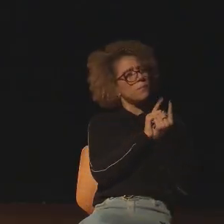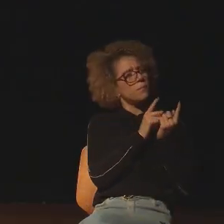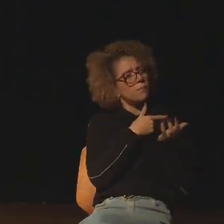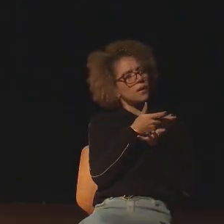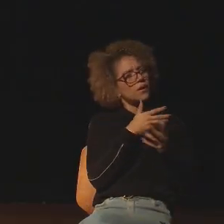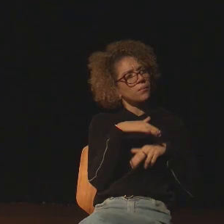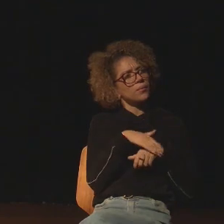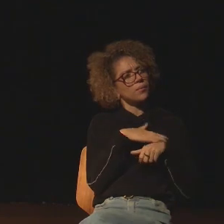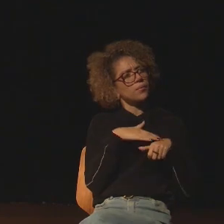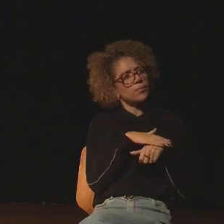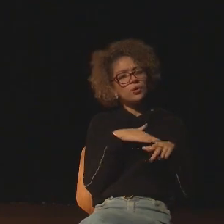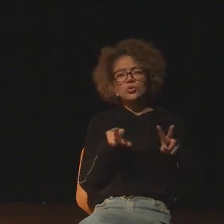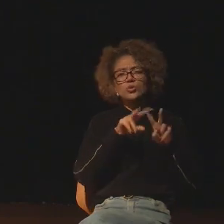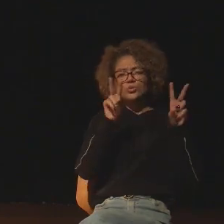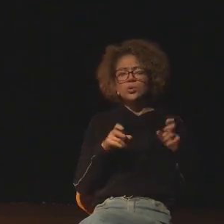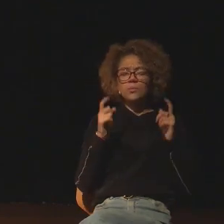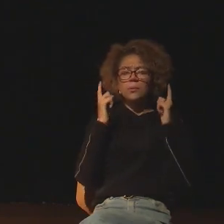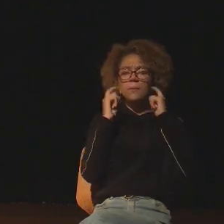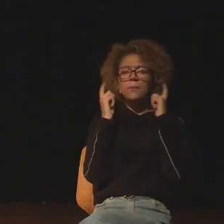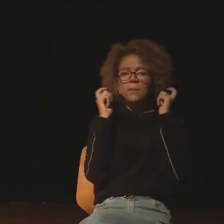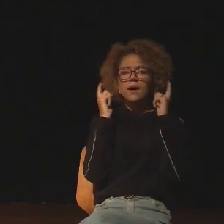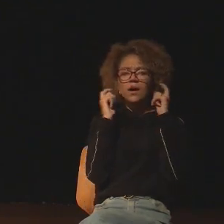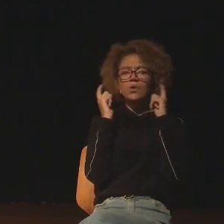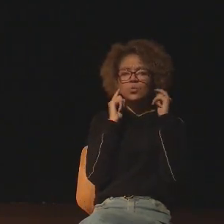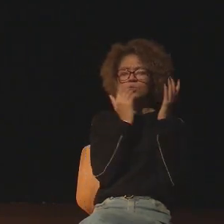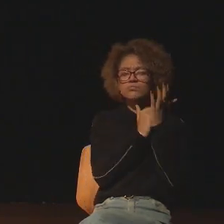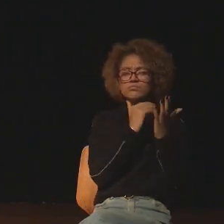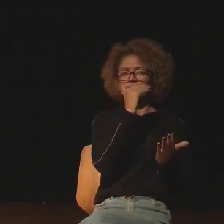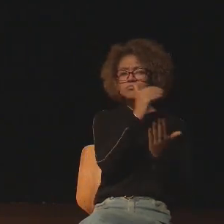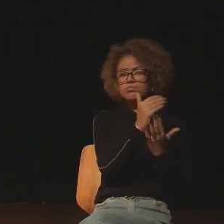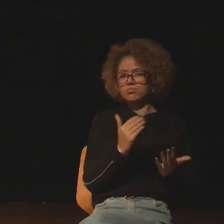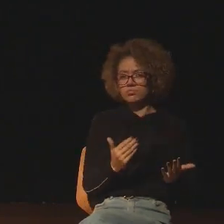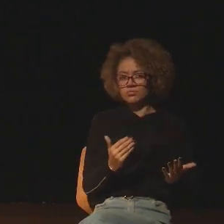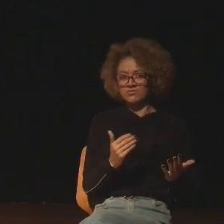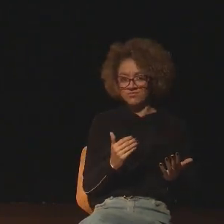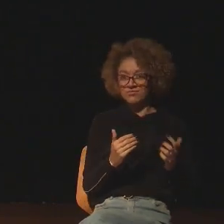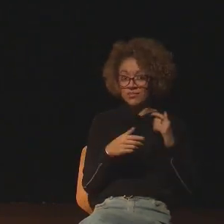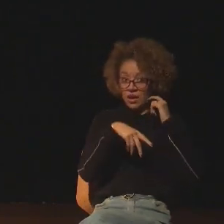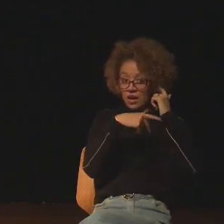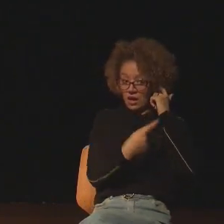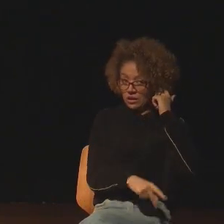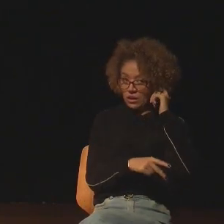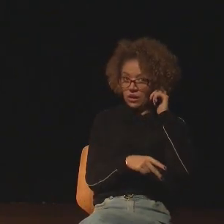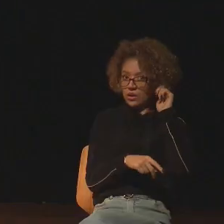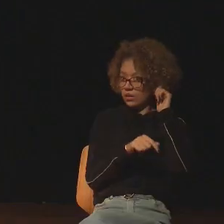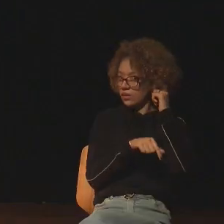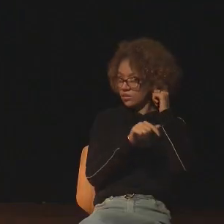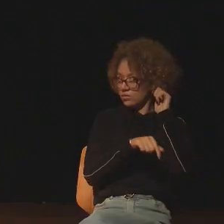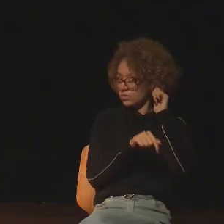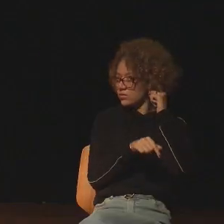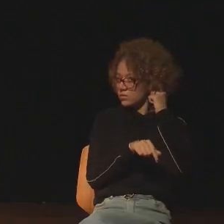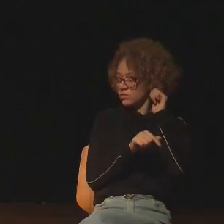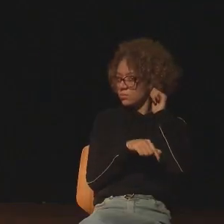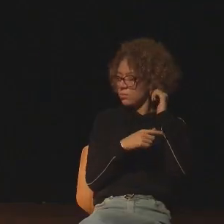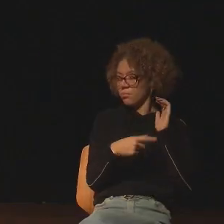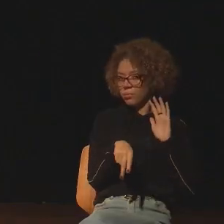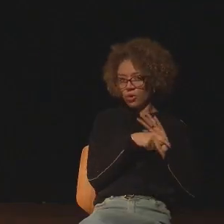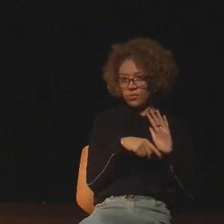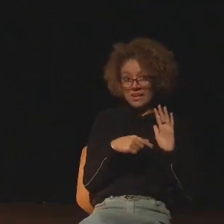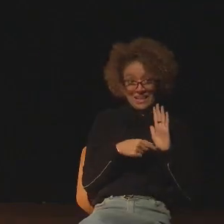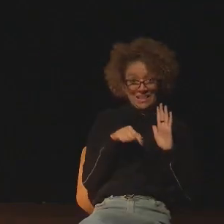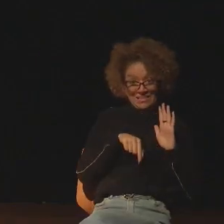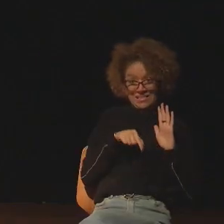sobre a questão do barulho e do ruído que poderia ser causado pelas atividades culturais no vão do MASP. O MASP